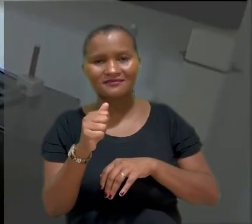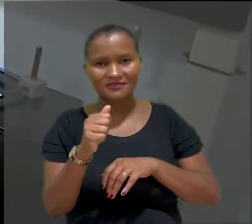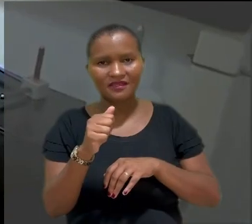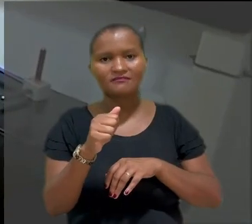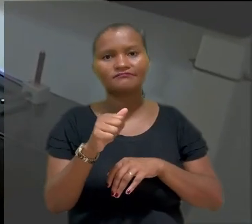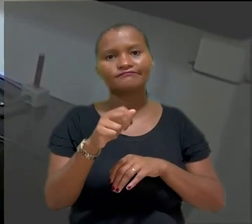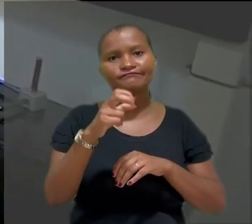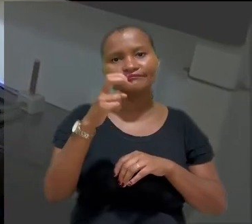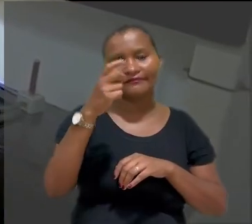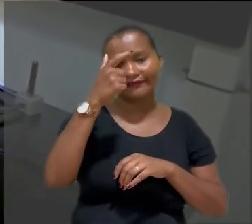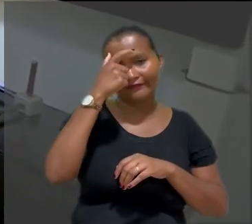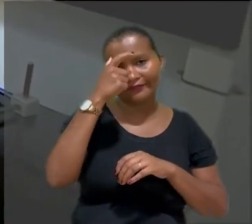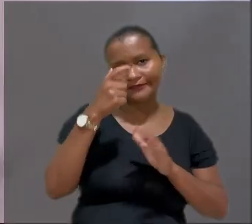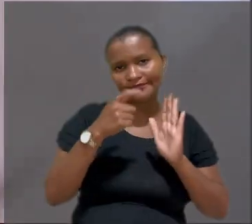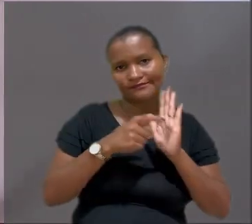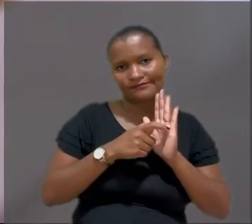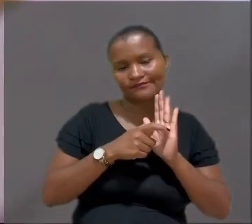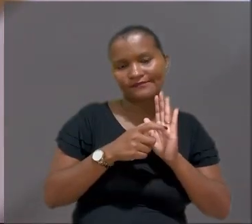inteligência artificial.